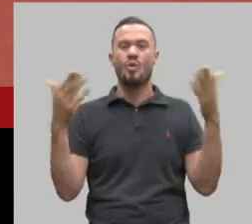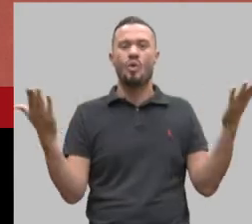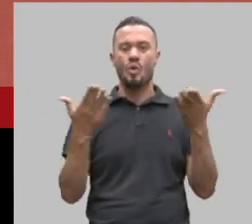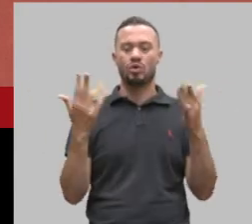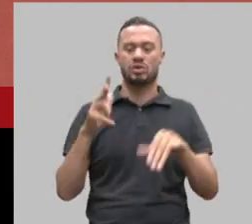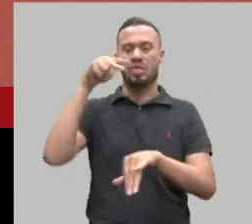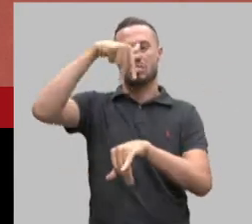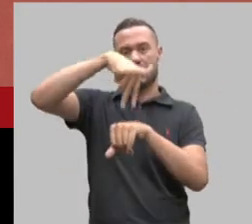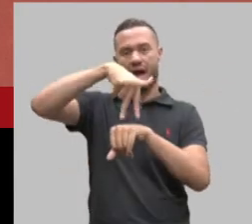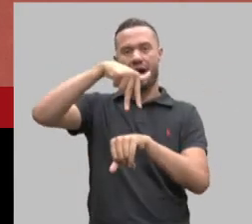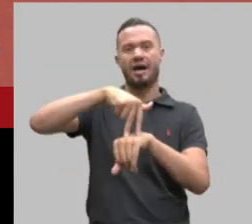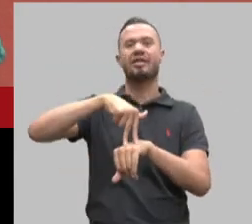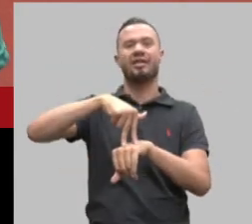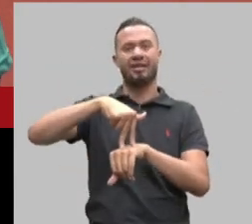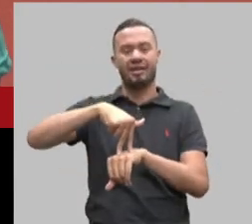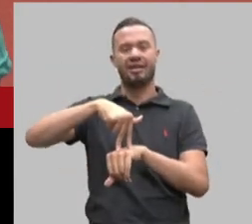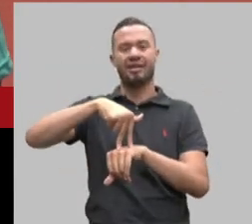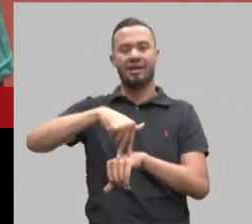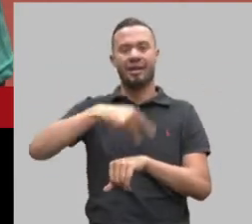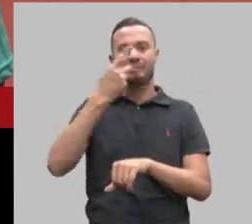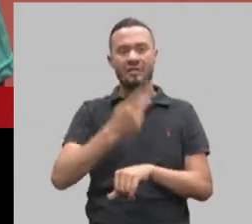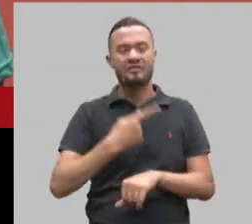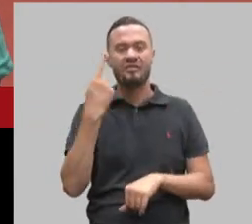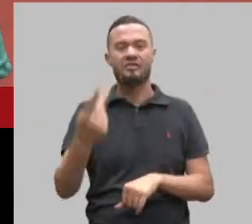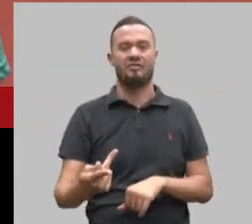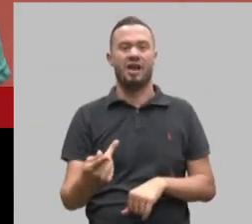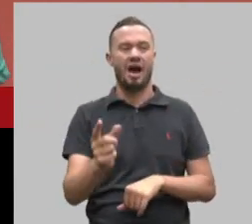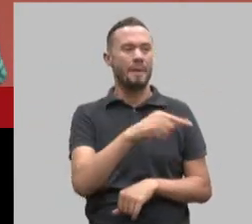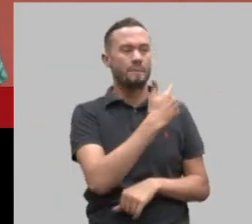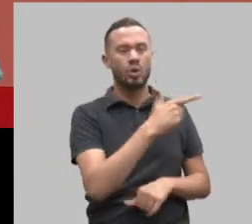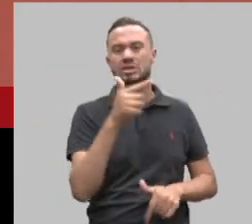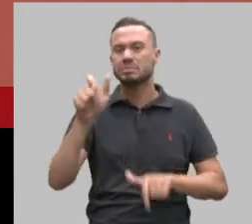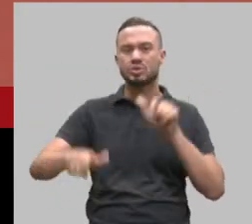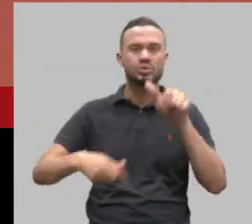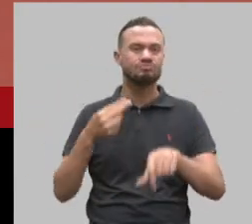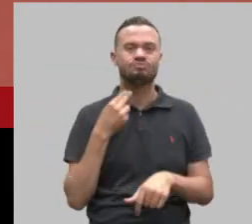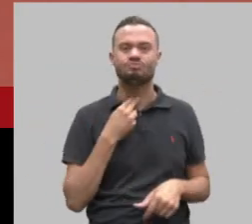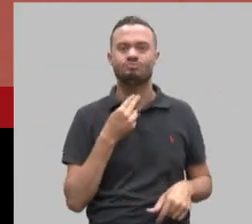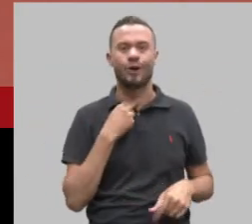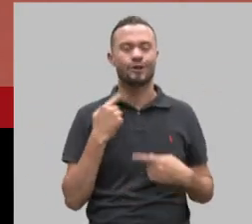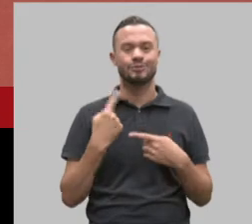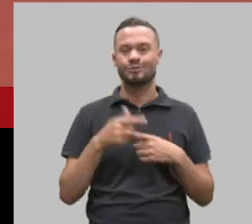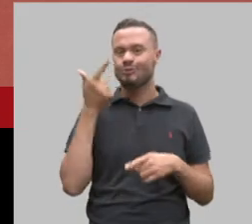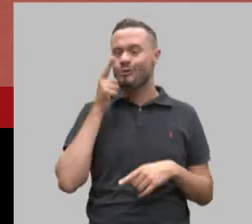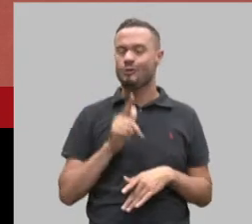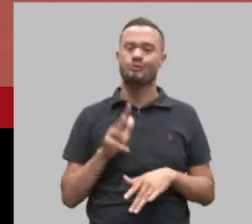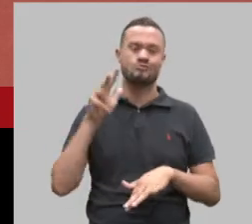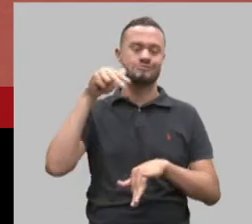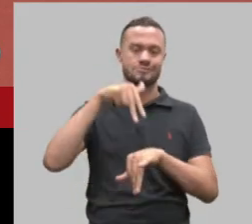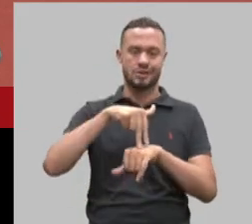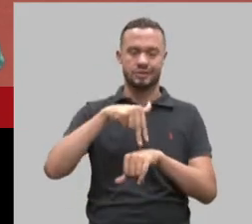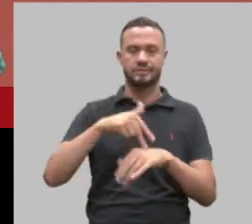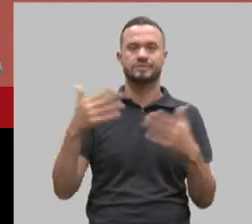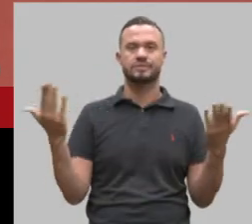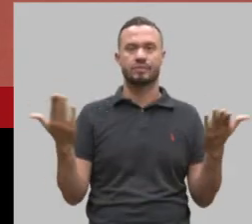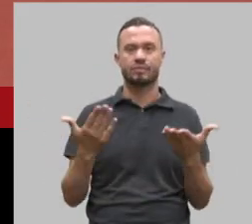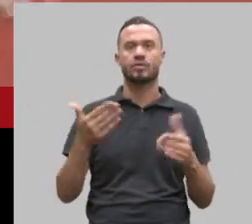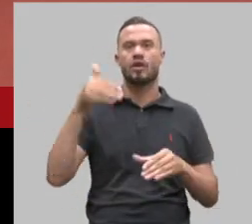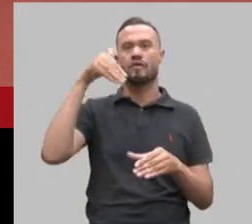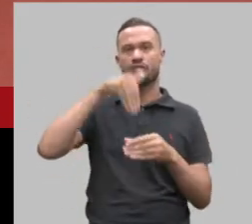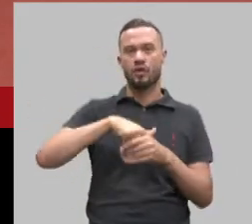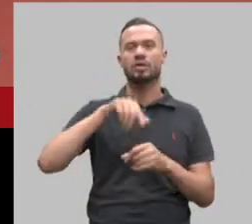pessoas que muita das vezes não tem voz Mita das vezes não tem alcance E hoje meu voto vai para essa